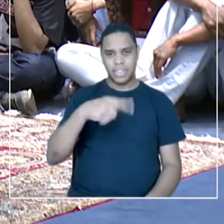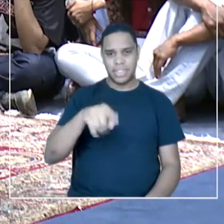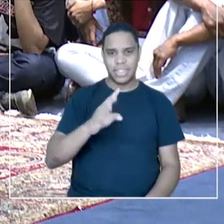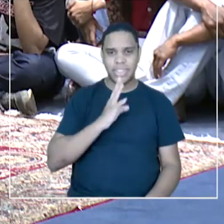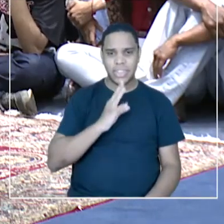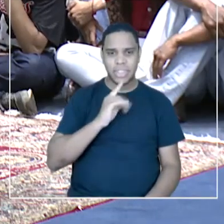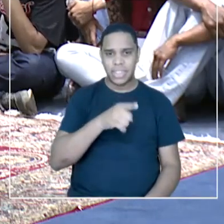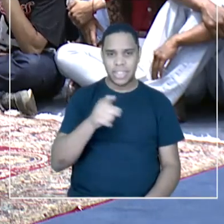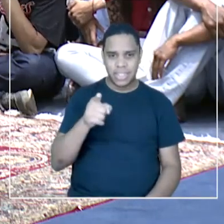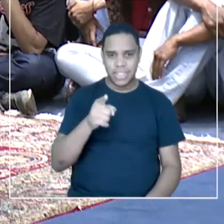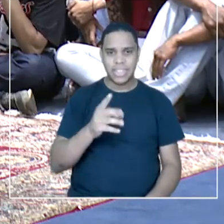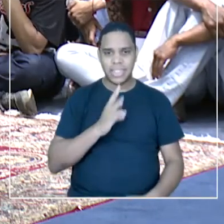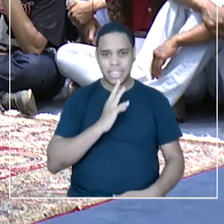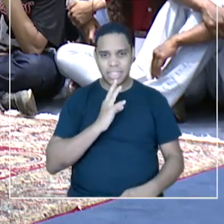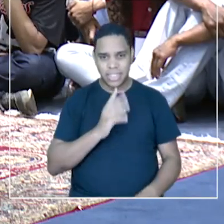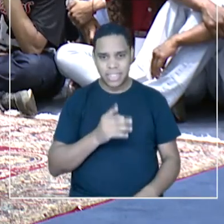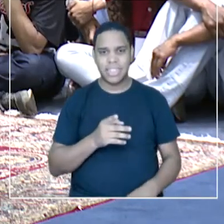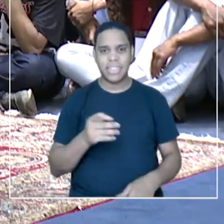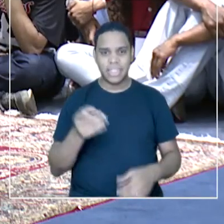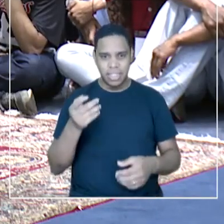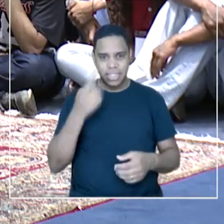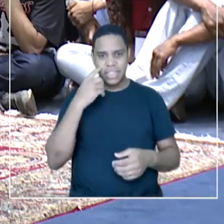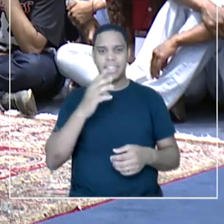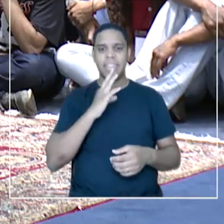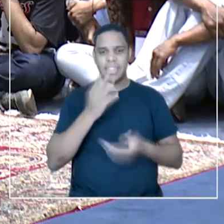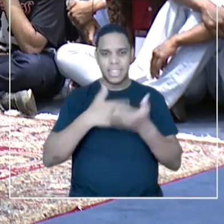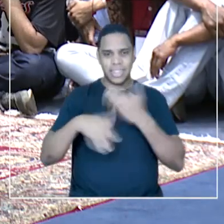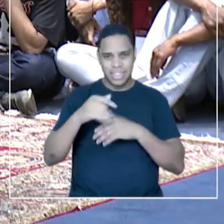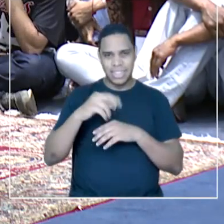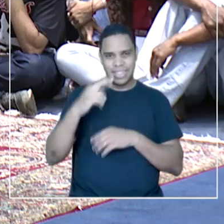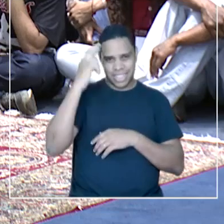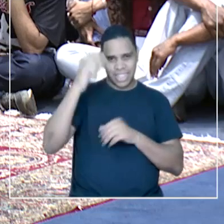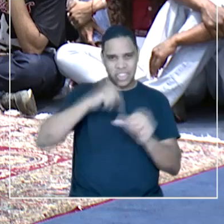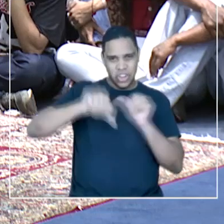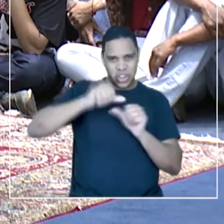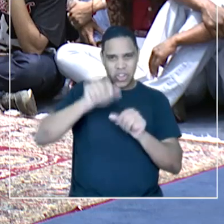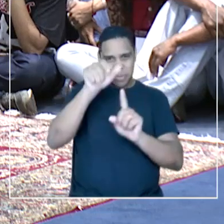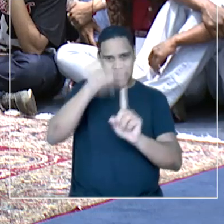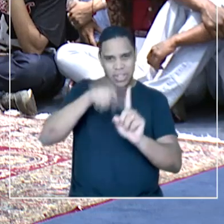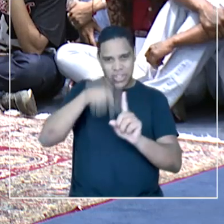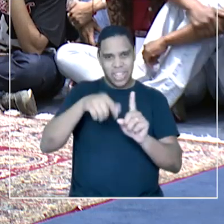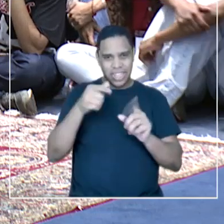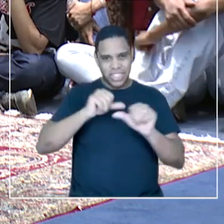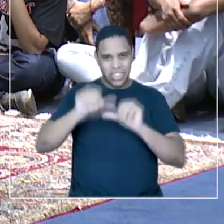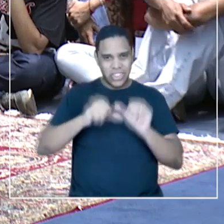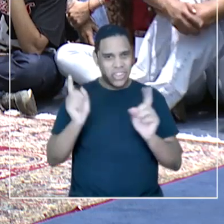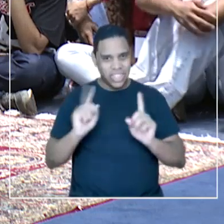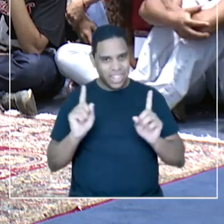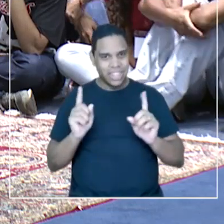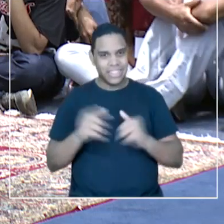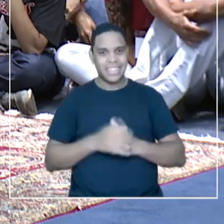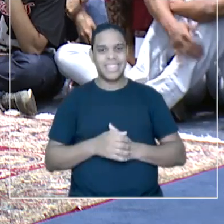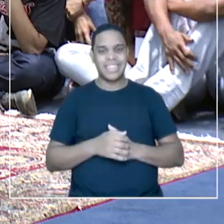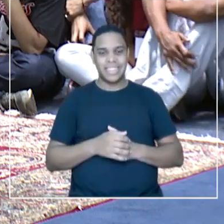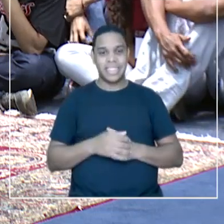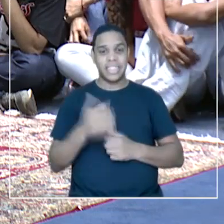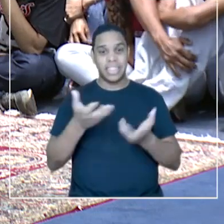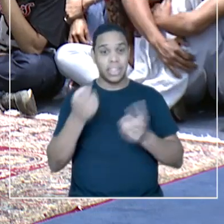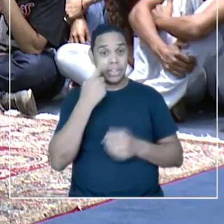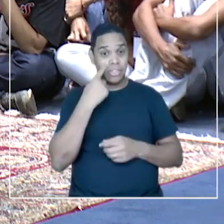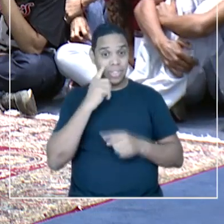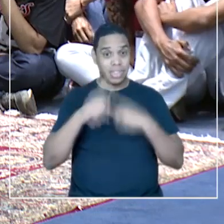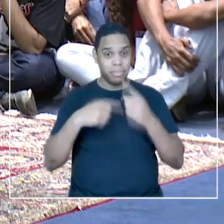Ele tá querendo sua skin. Vocês não me trocaram pelo Cristiano Ronaldo, não, né? Ele tá querendo a sua skin. Eu quero ver depois